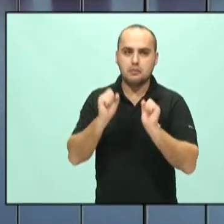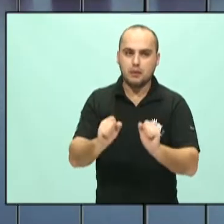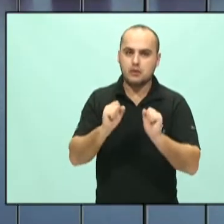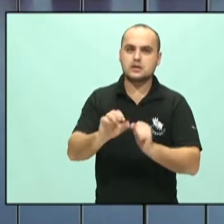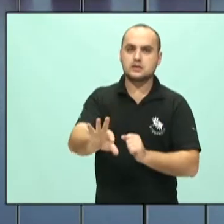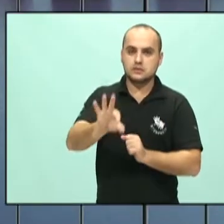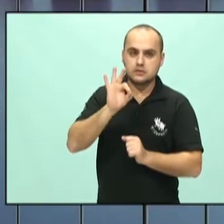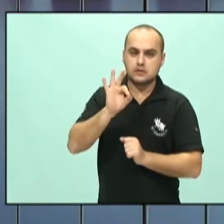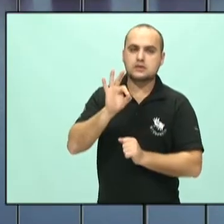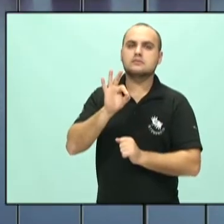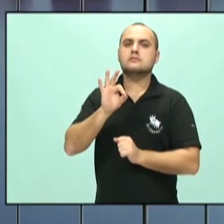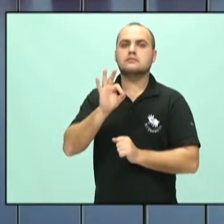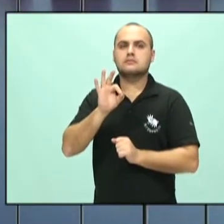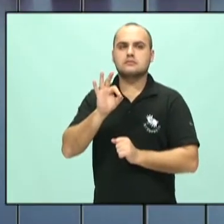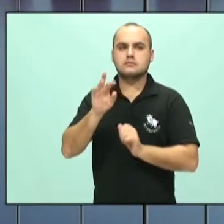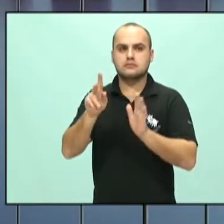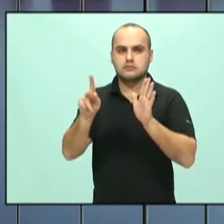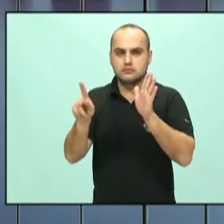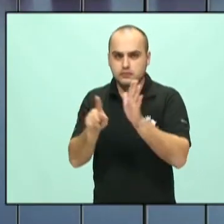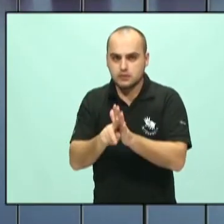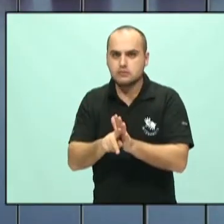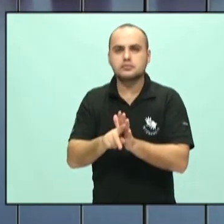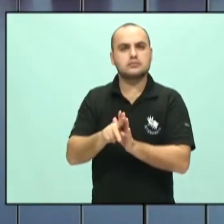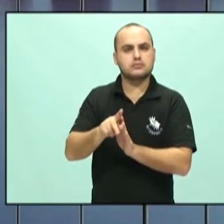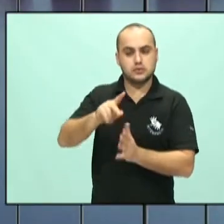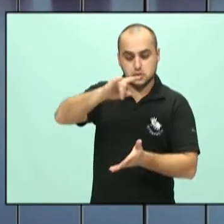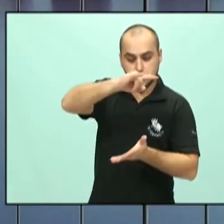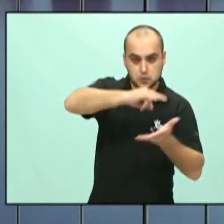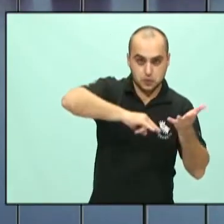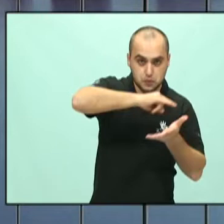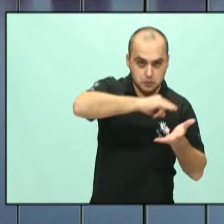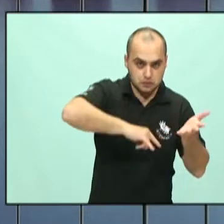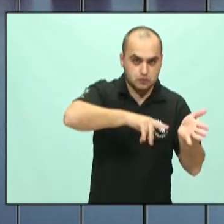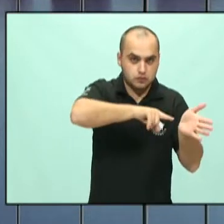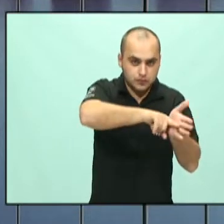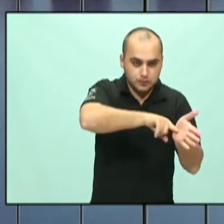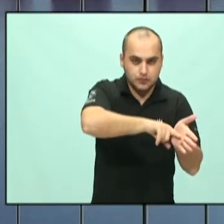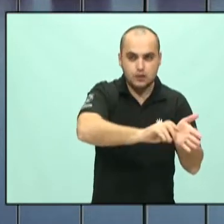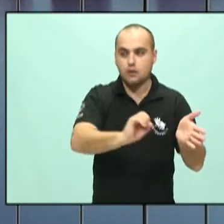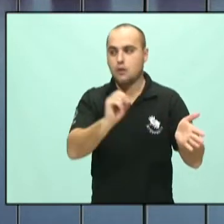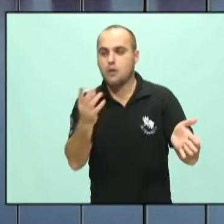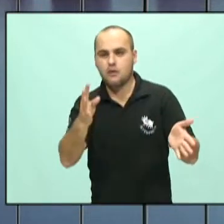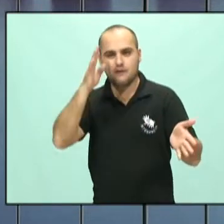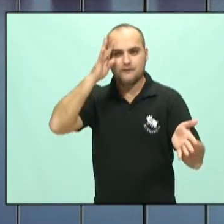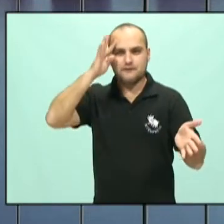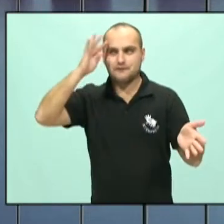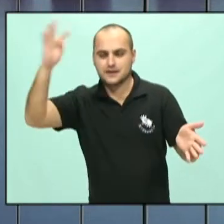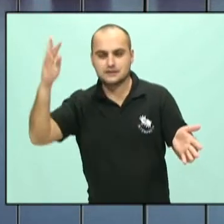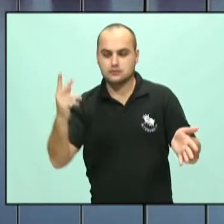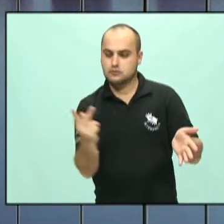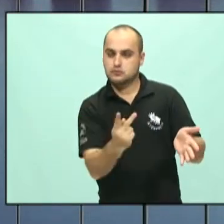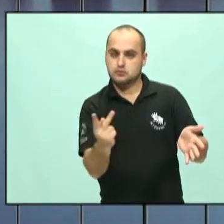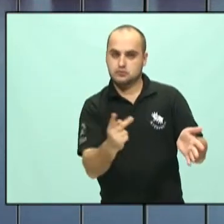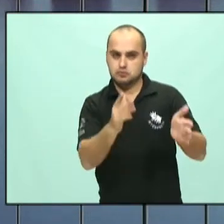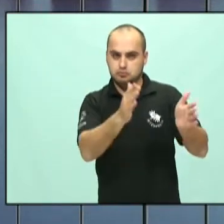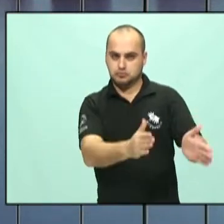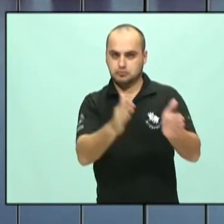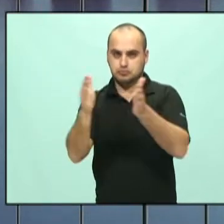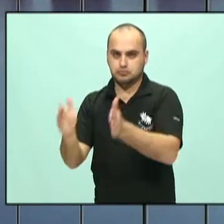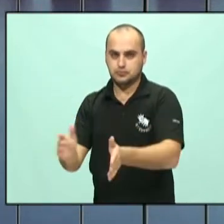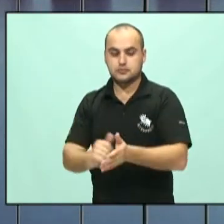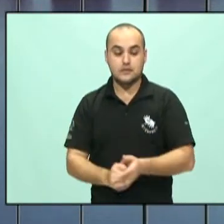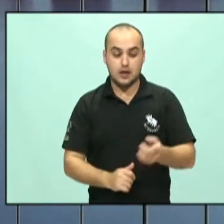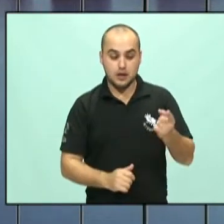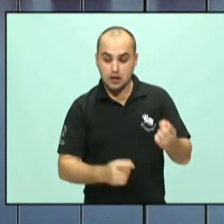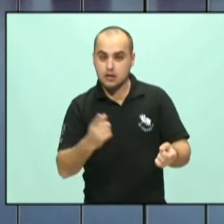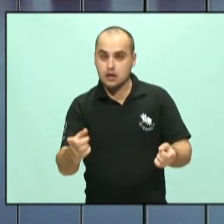seus curtas-metragens na categoria documentário ou na ficção, né? E nessas duas categorias vai haver as